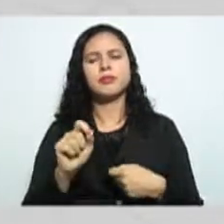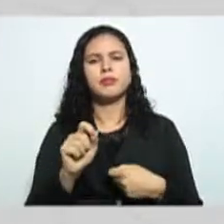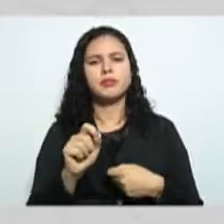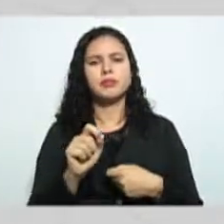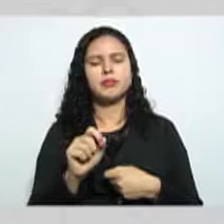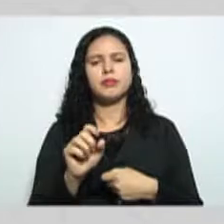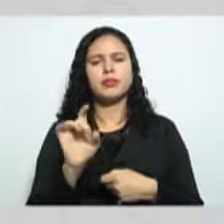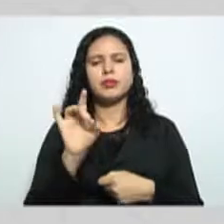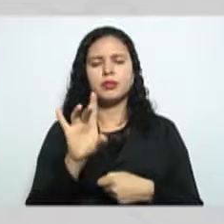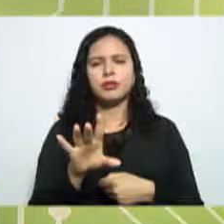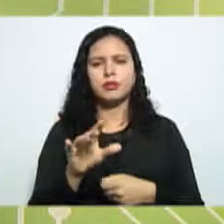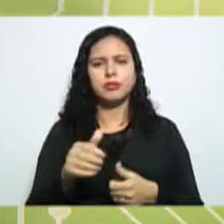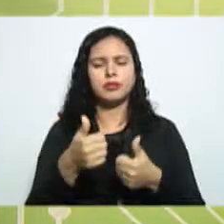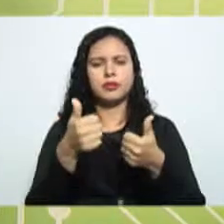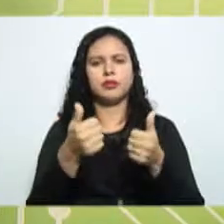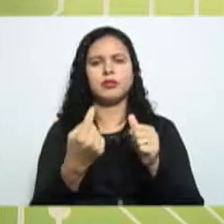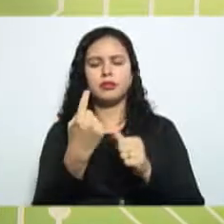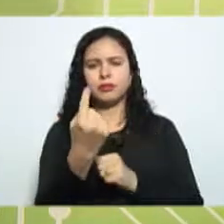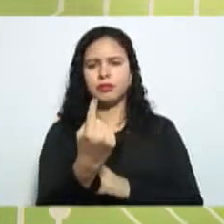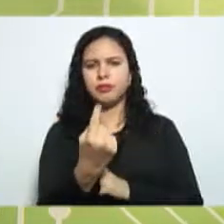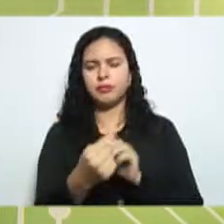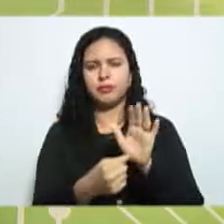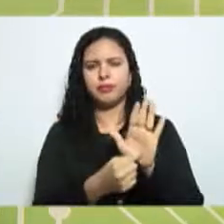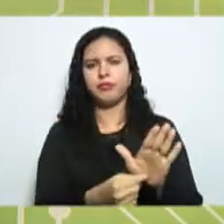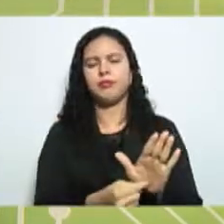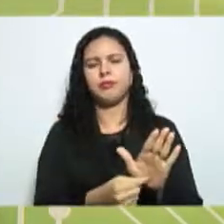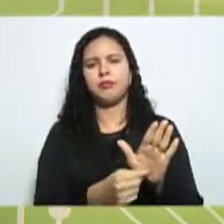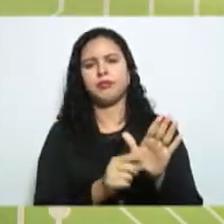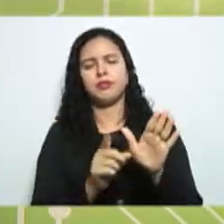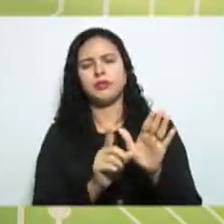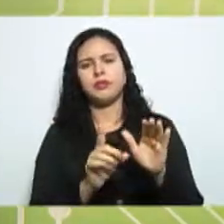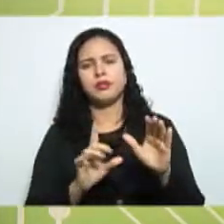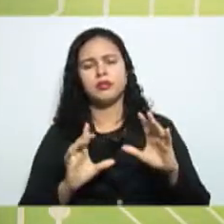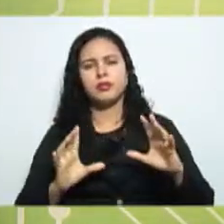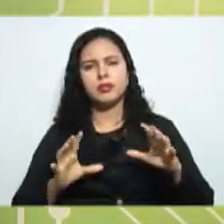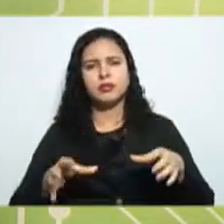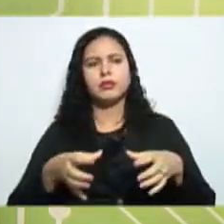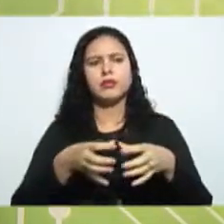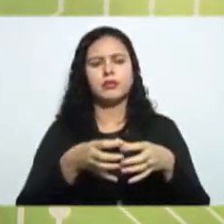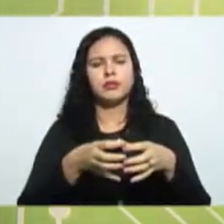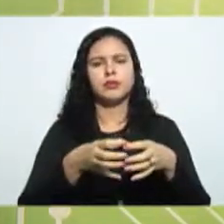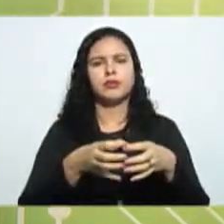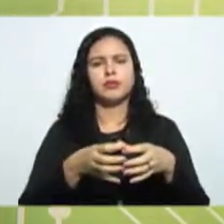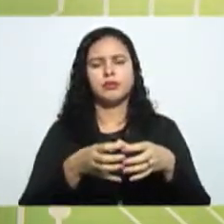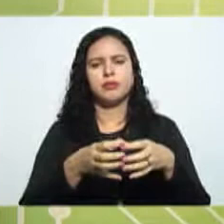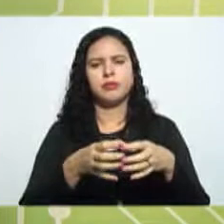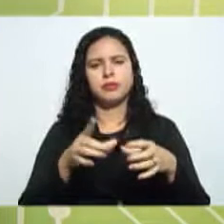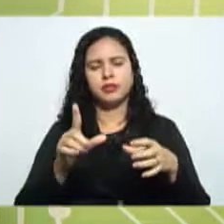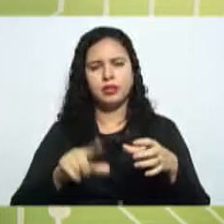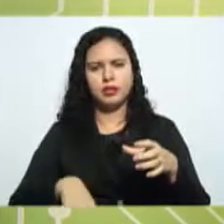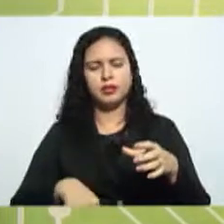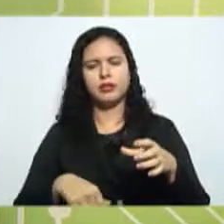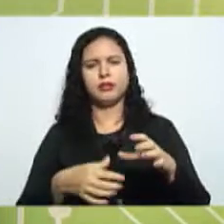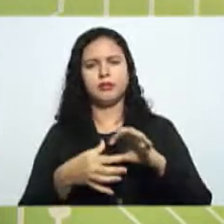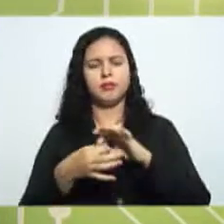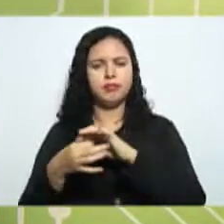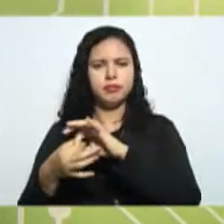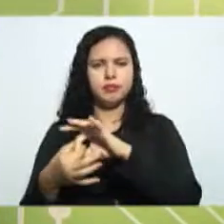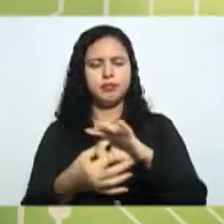não só melhorar um indicador, é melhorar o conjunto, é melhorar a interação entre os indicadores. Eu